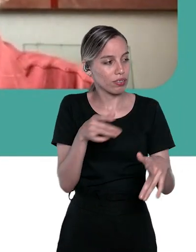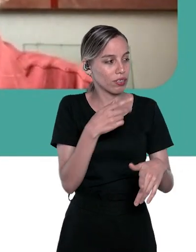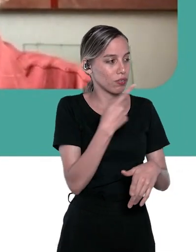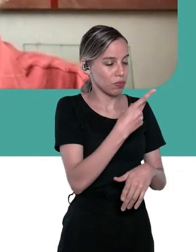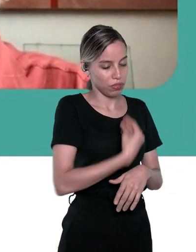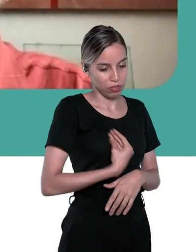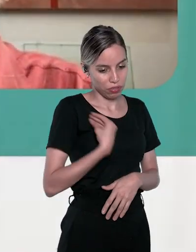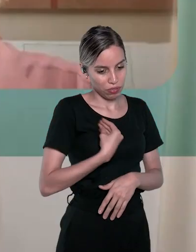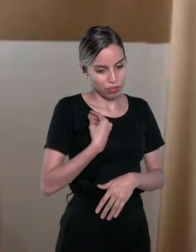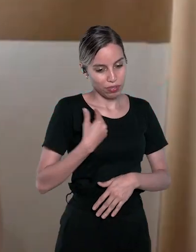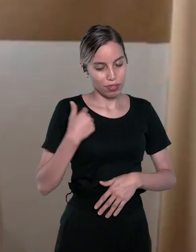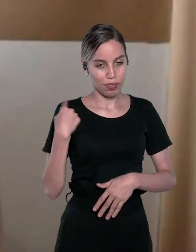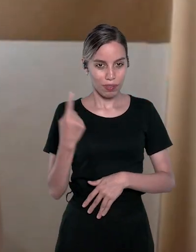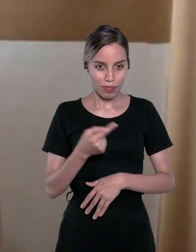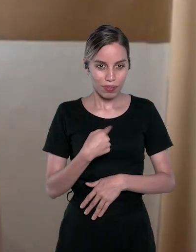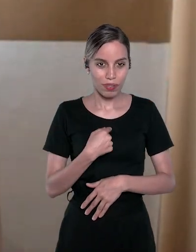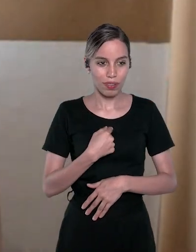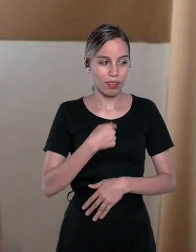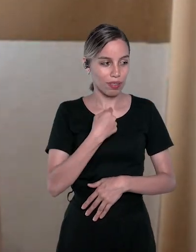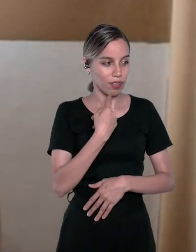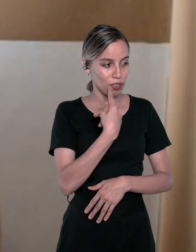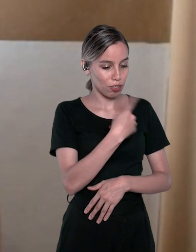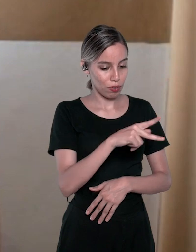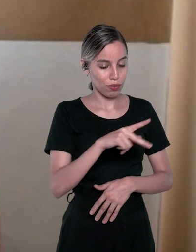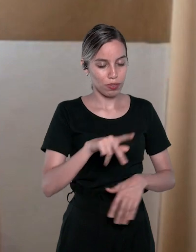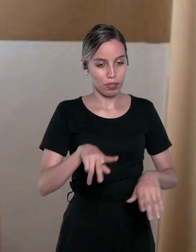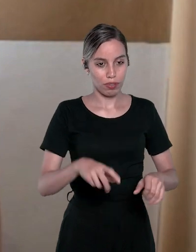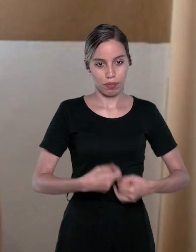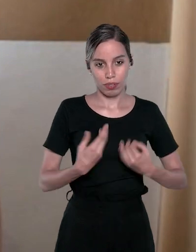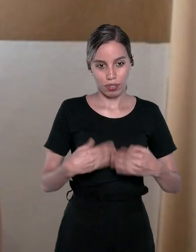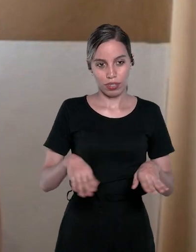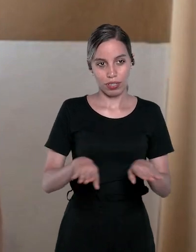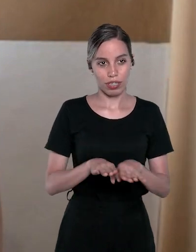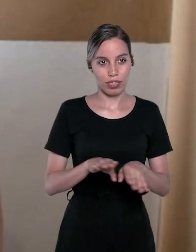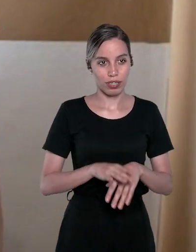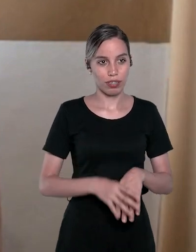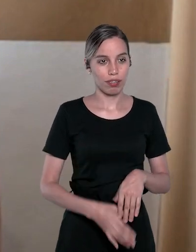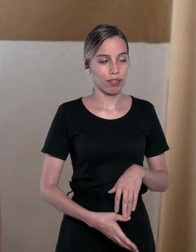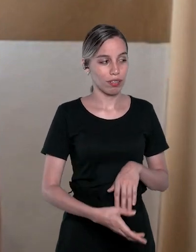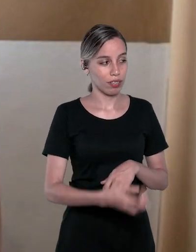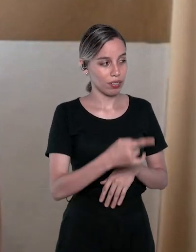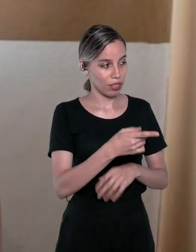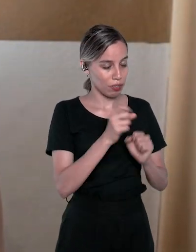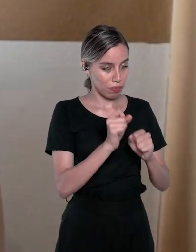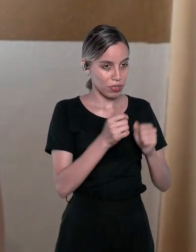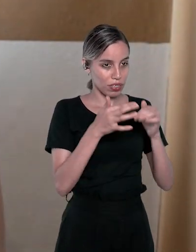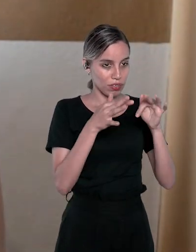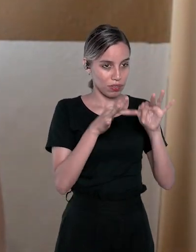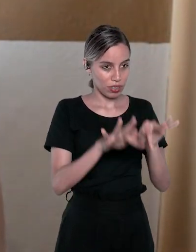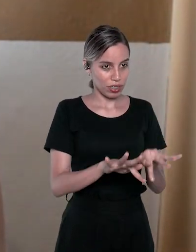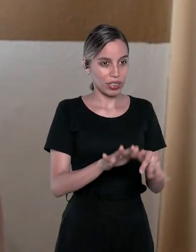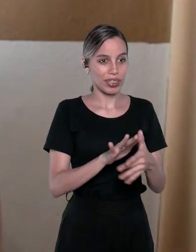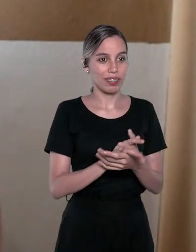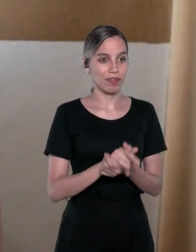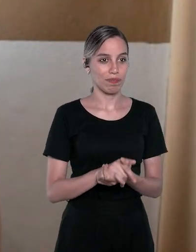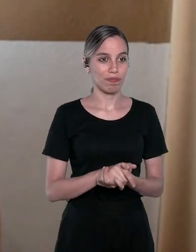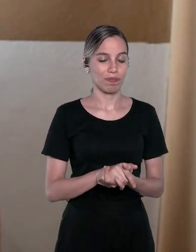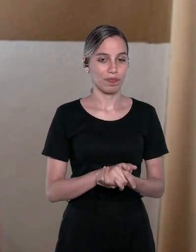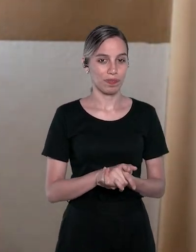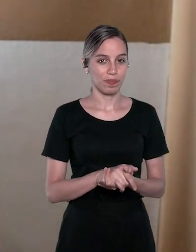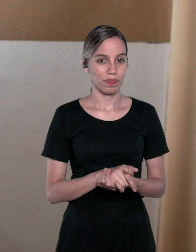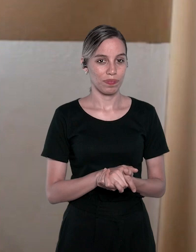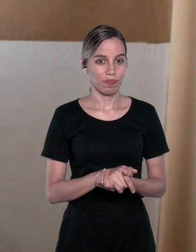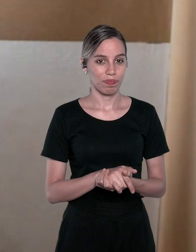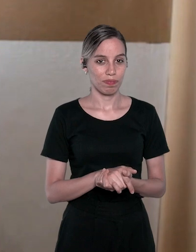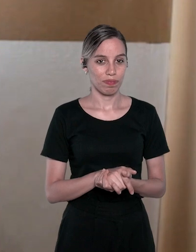compartilhar um pouco da sua trajetória, da sua poesia conosco aqui no Sempre um Papo, e eu te deixo fazer as considerações